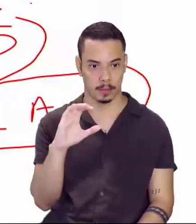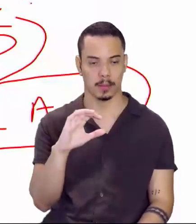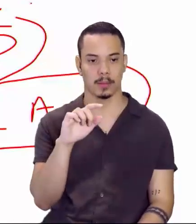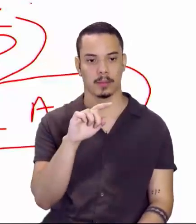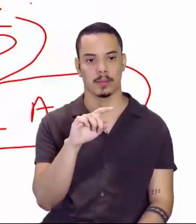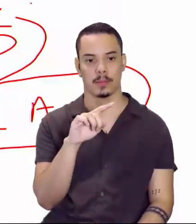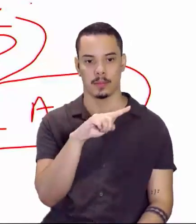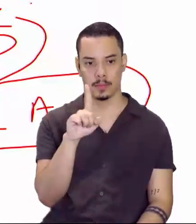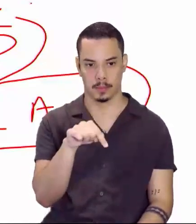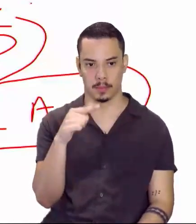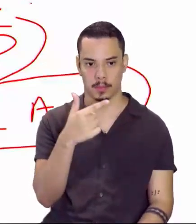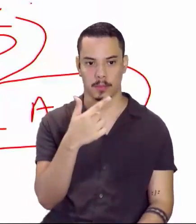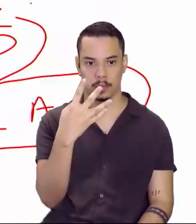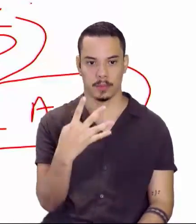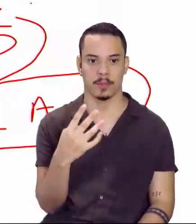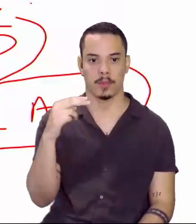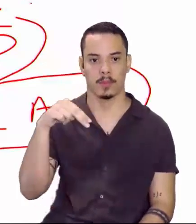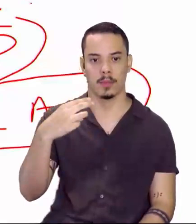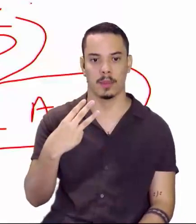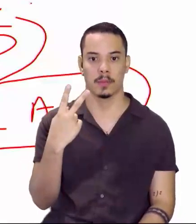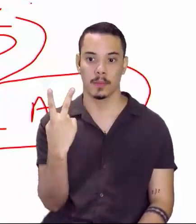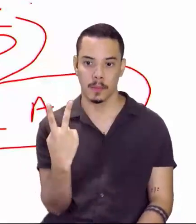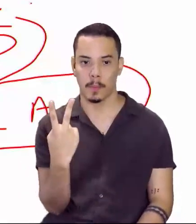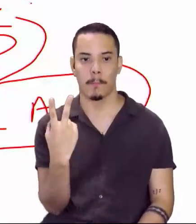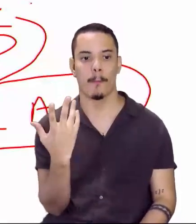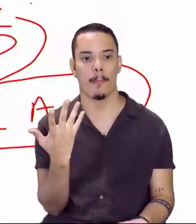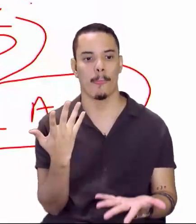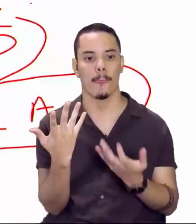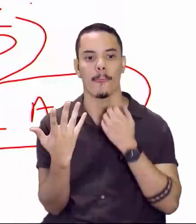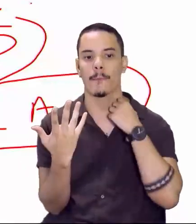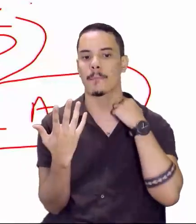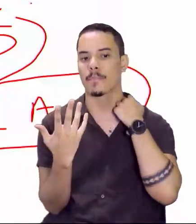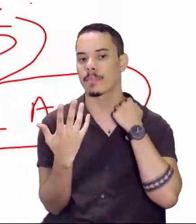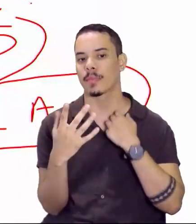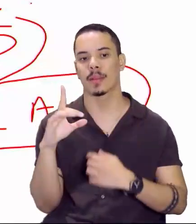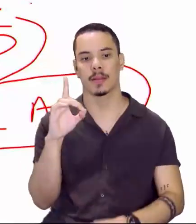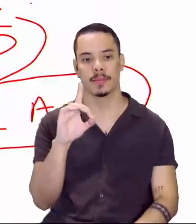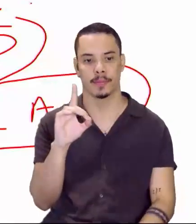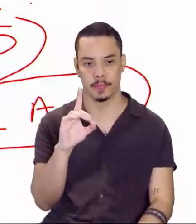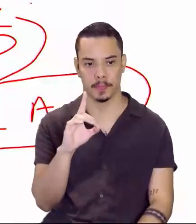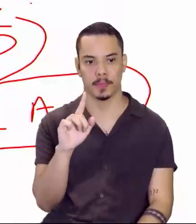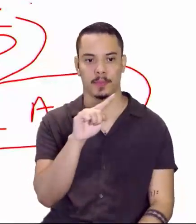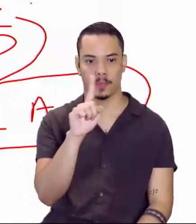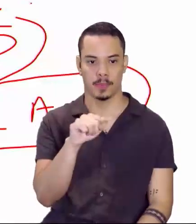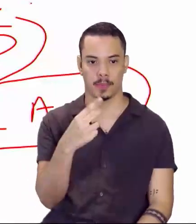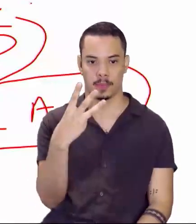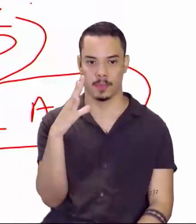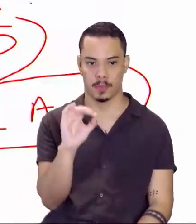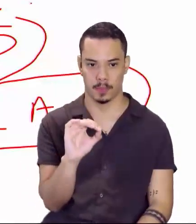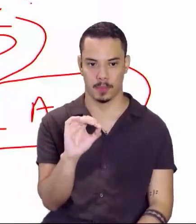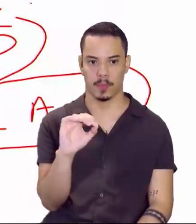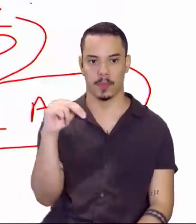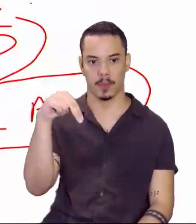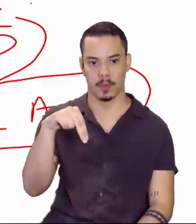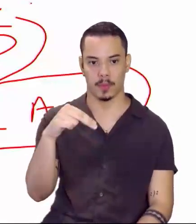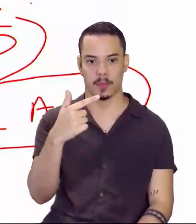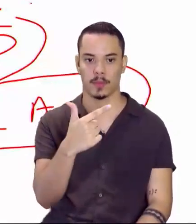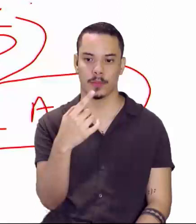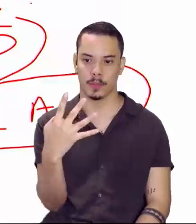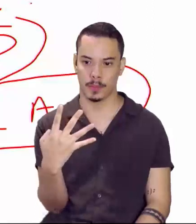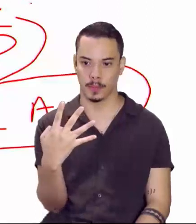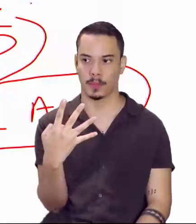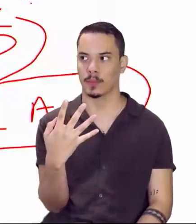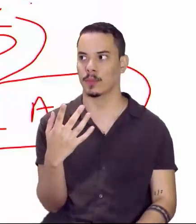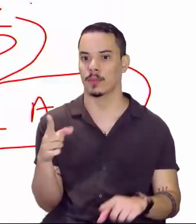é 24, mas o número de nêutron é 32. E a letra D, o número atômico é 30, mas o número de